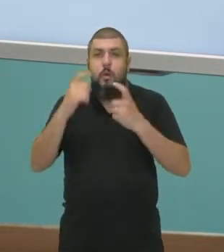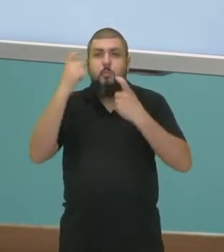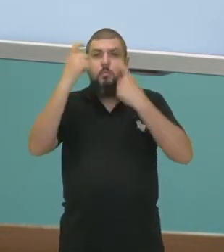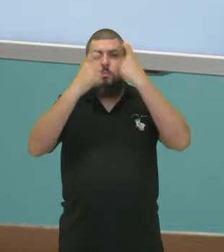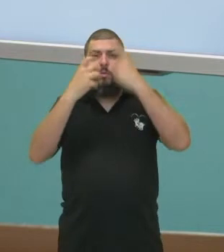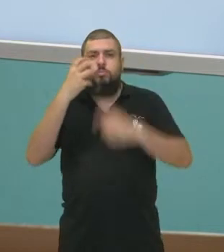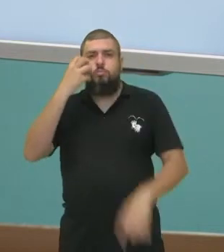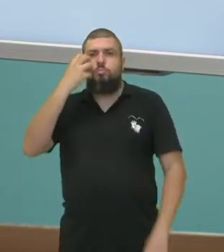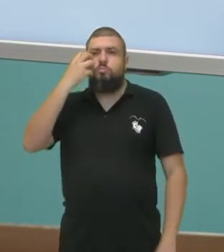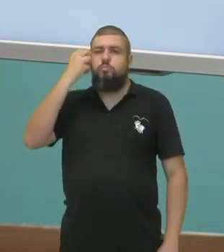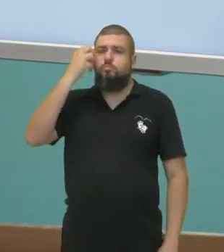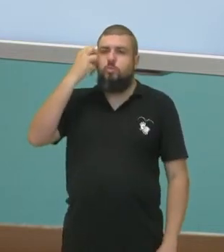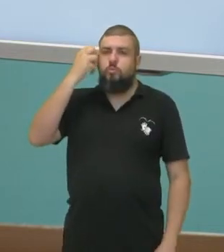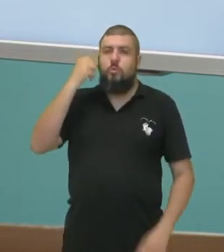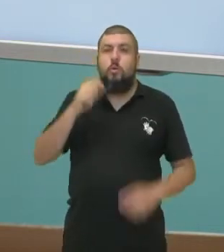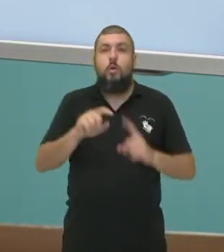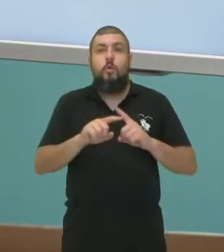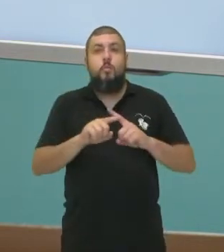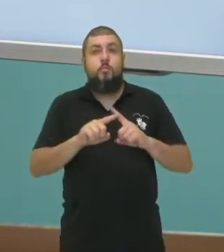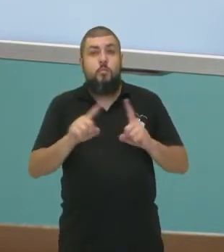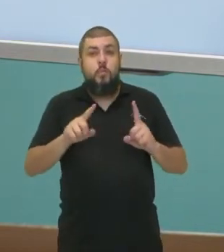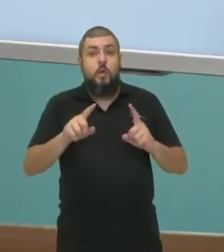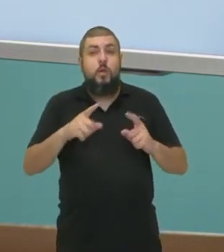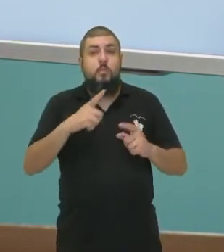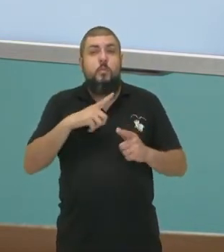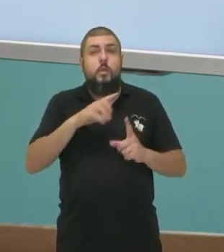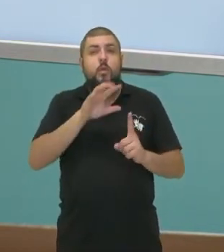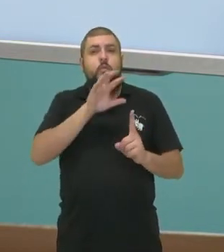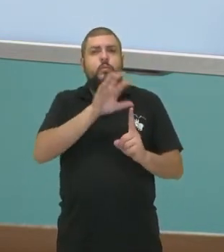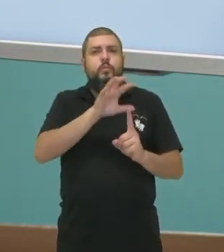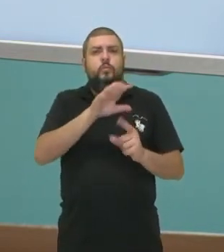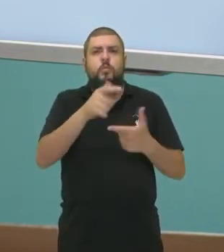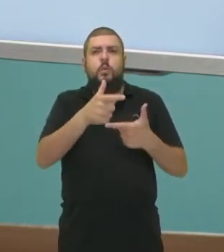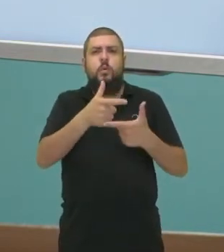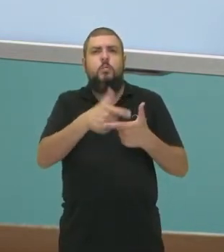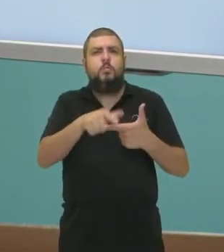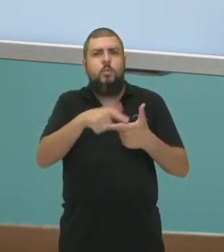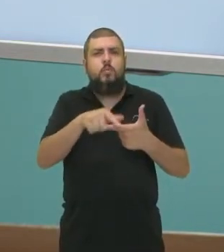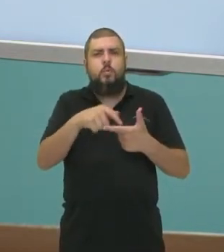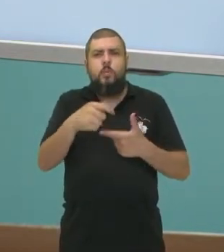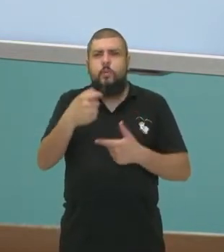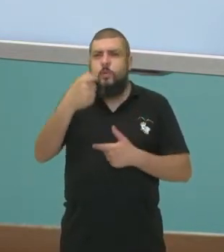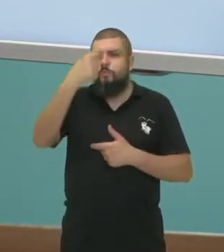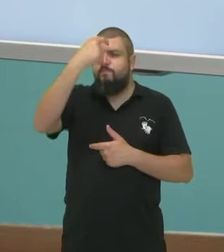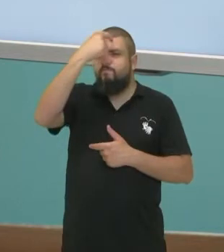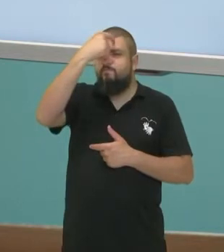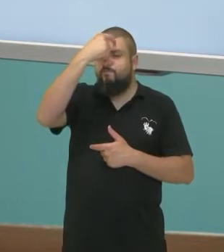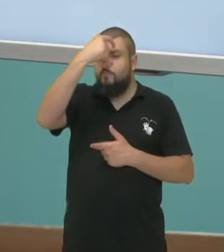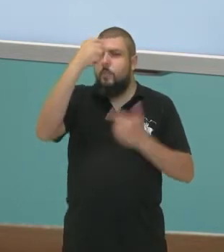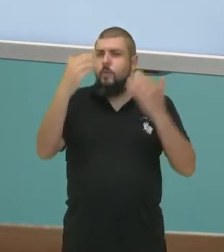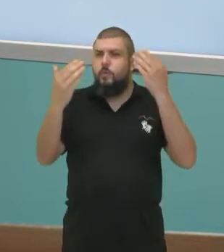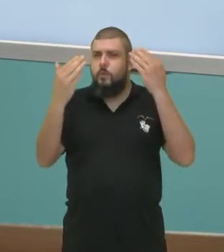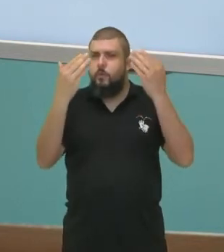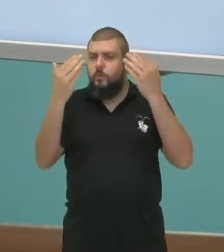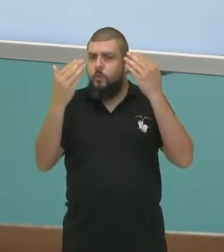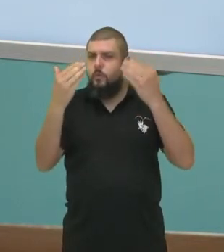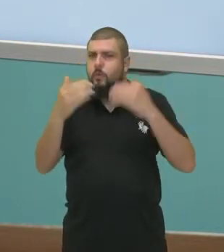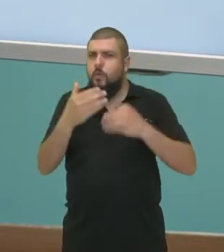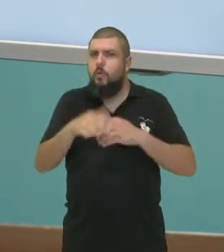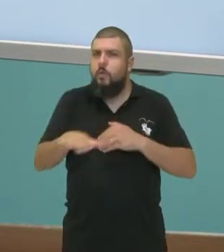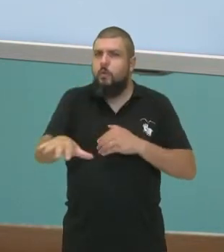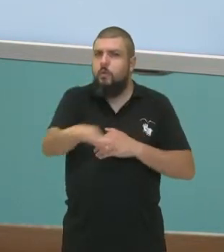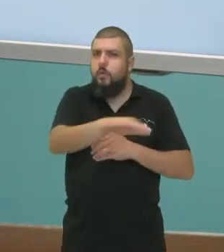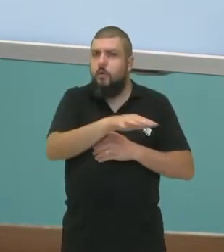muitas vezes o dano psicológico que ela pode causar ao rodear aí uma publicidade, ao